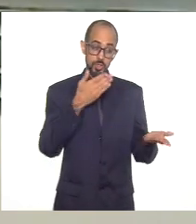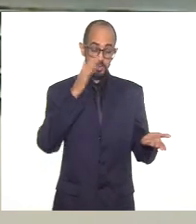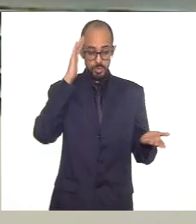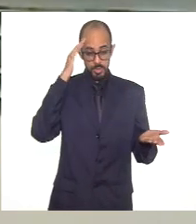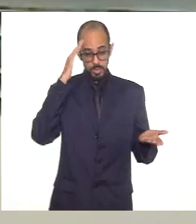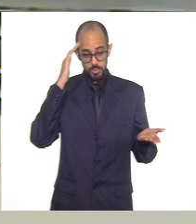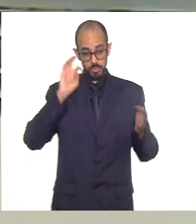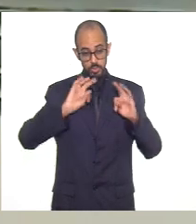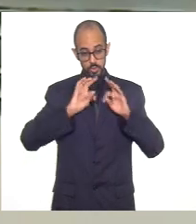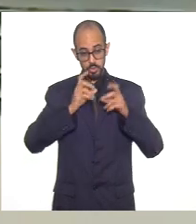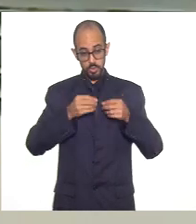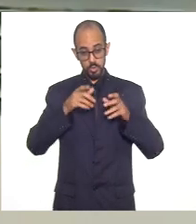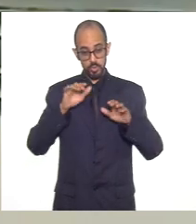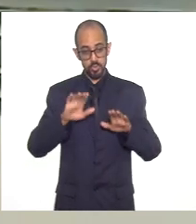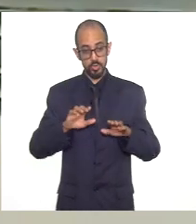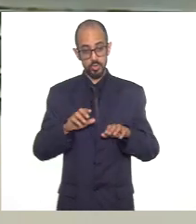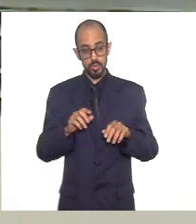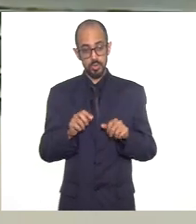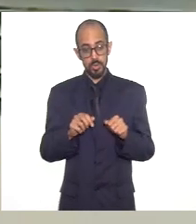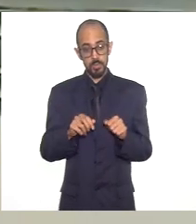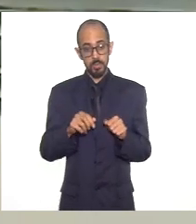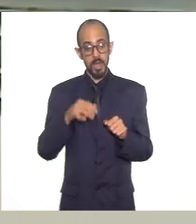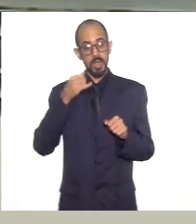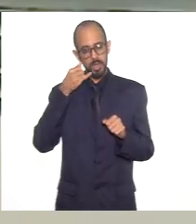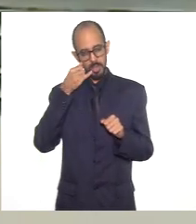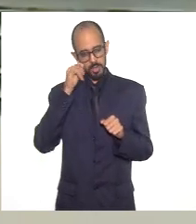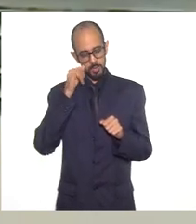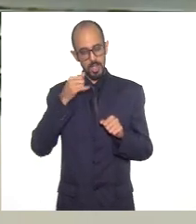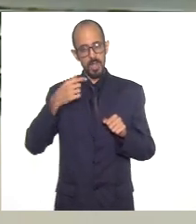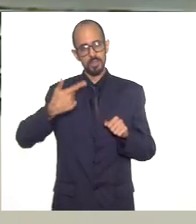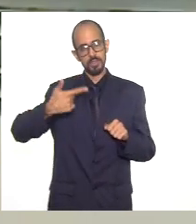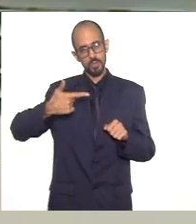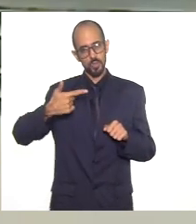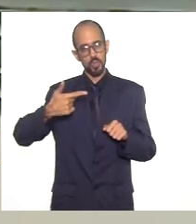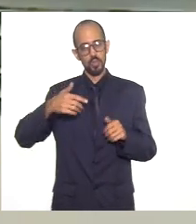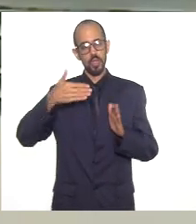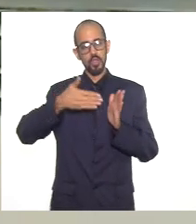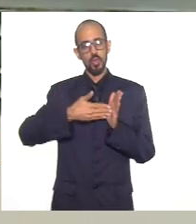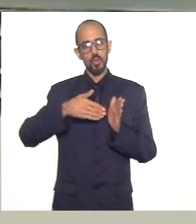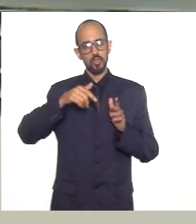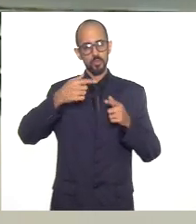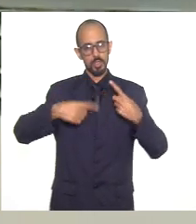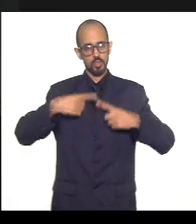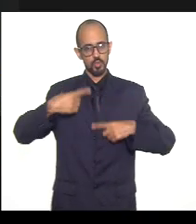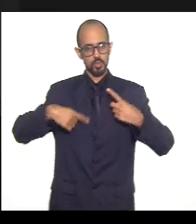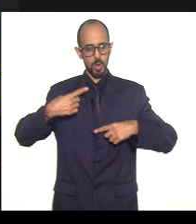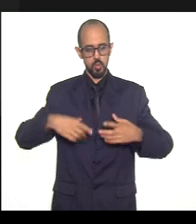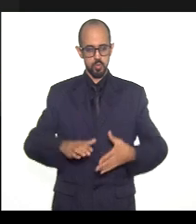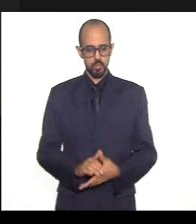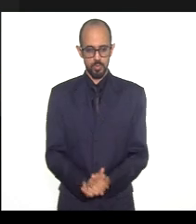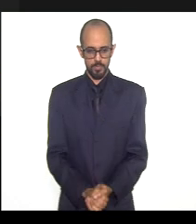de todos quando voltarem segunda e última discussão. Muito obrigado, senhor presidente.